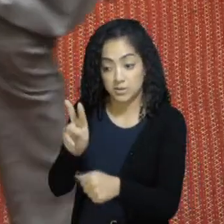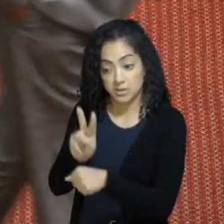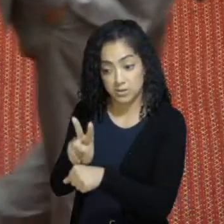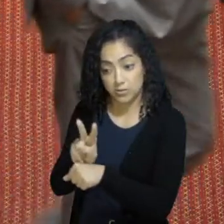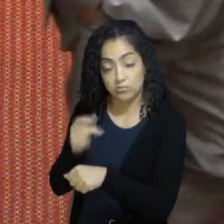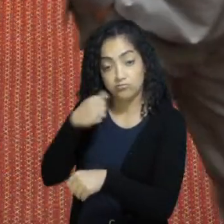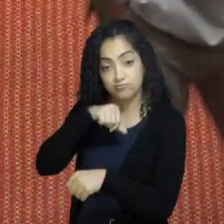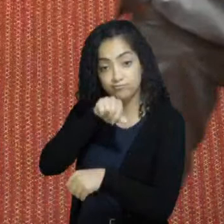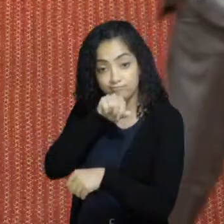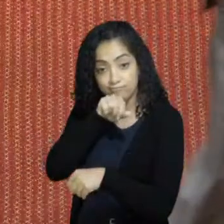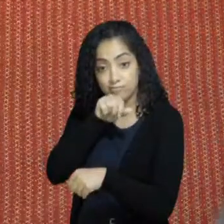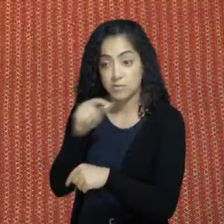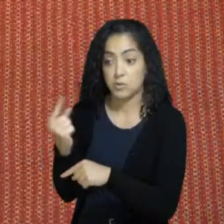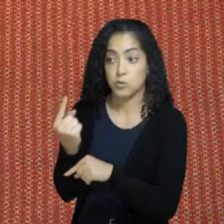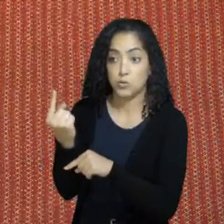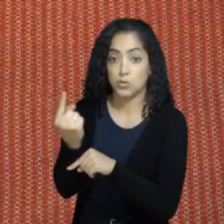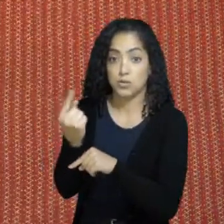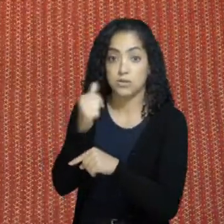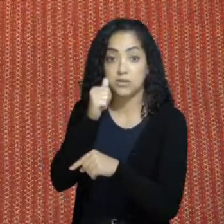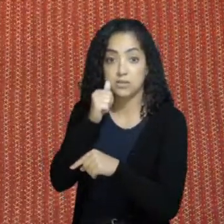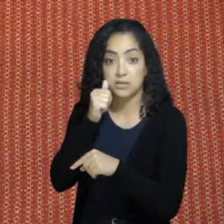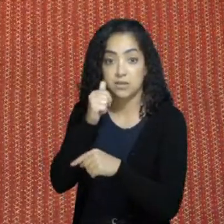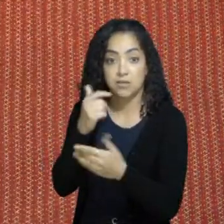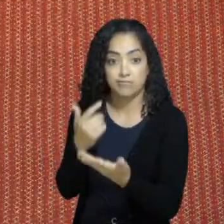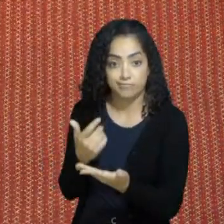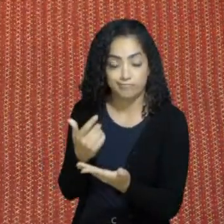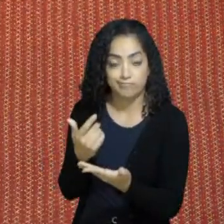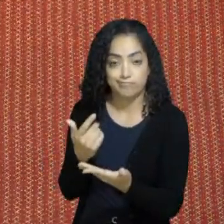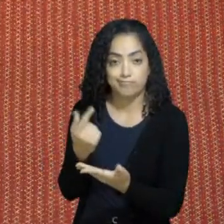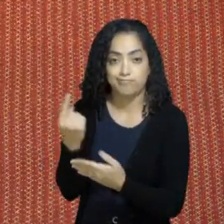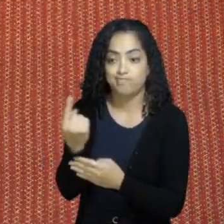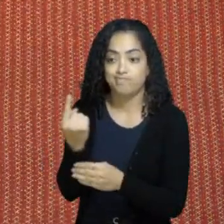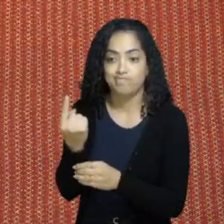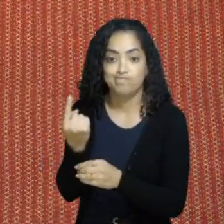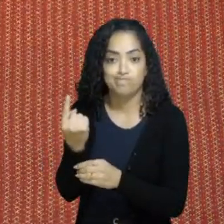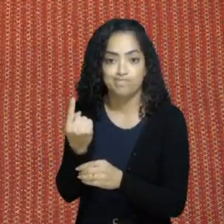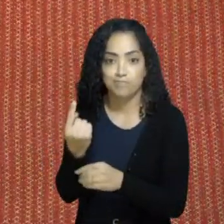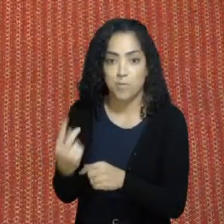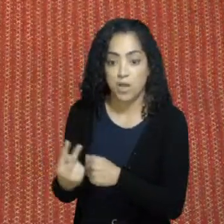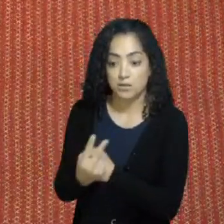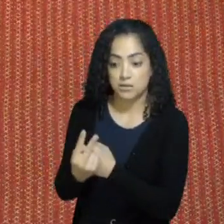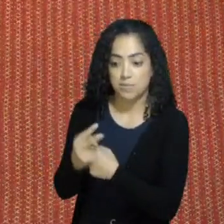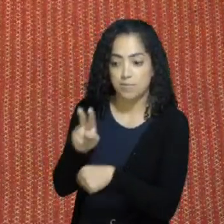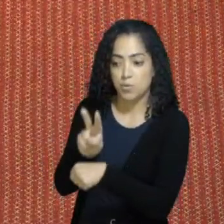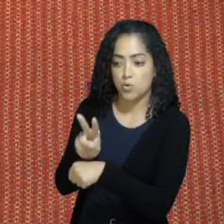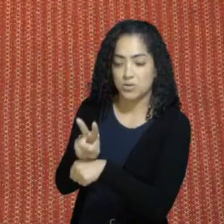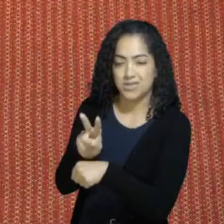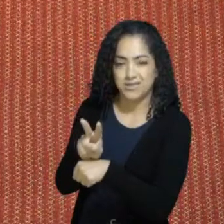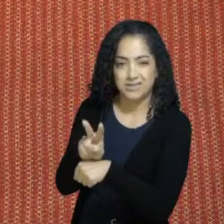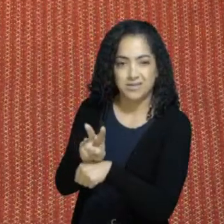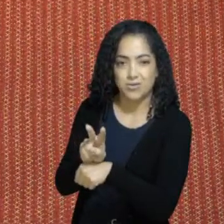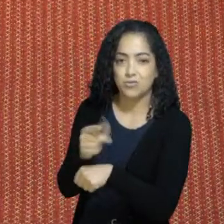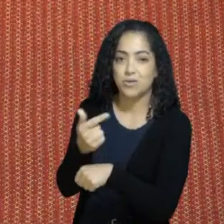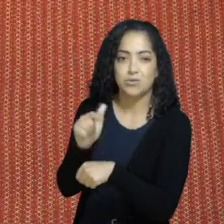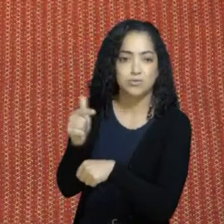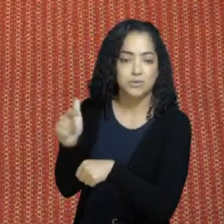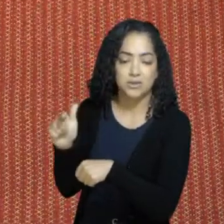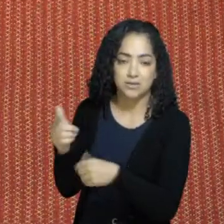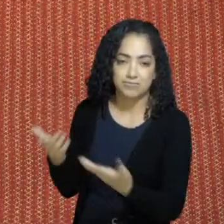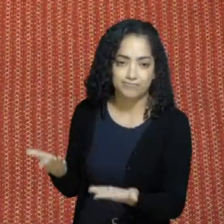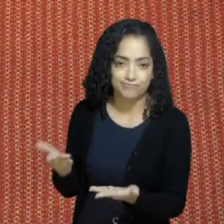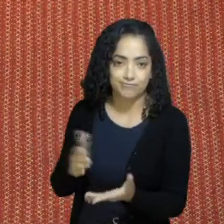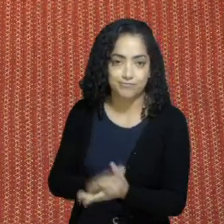mãe solteira sozinha e que não tem essa proteção do estado que lá dentro após cometer crimes